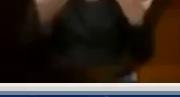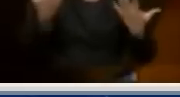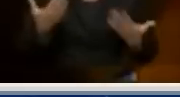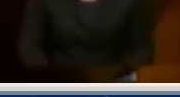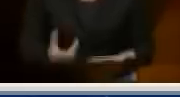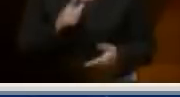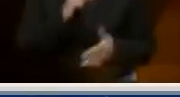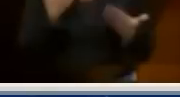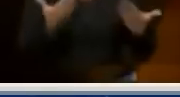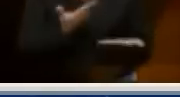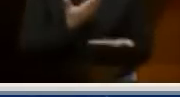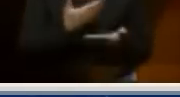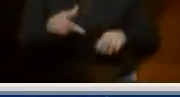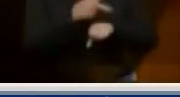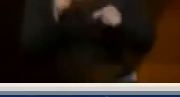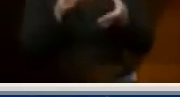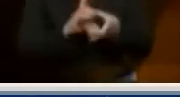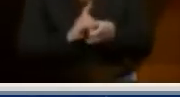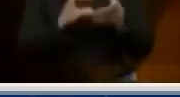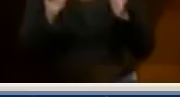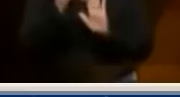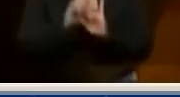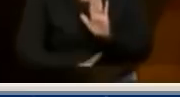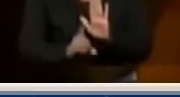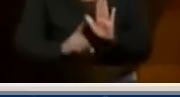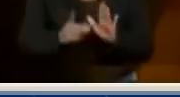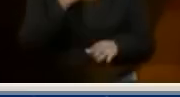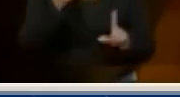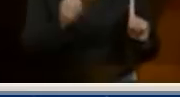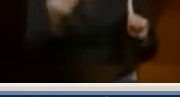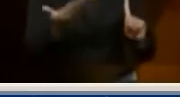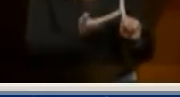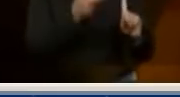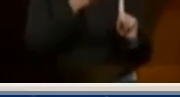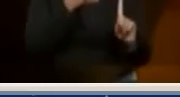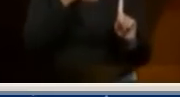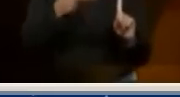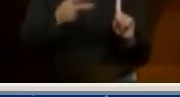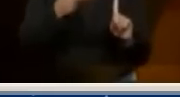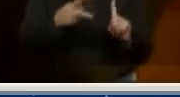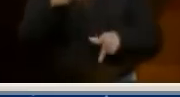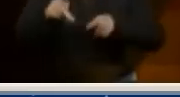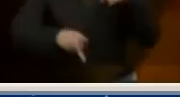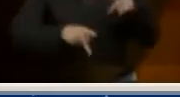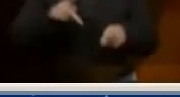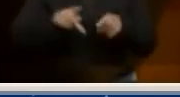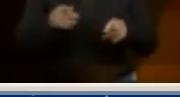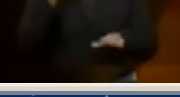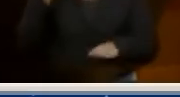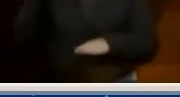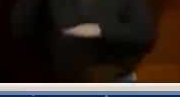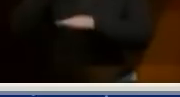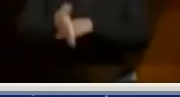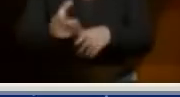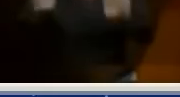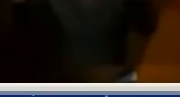de autoridade intolerável a esses crimes a que vêm sendo cometidos pelos ministros do